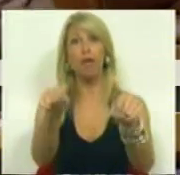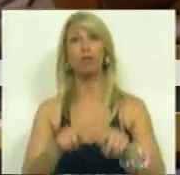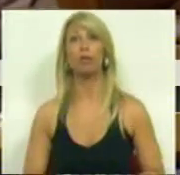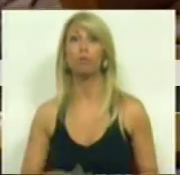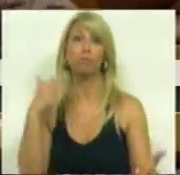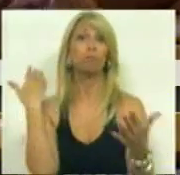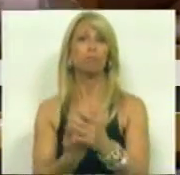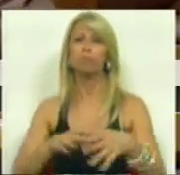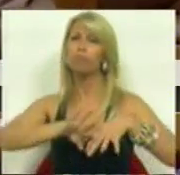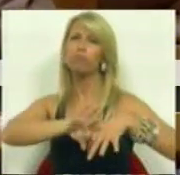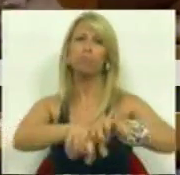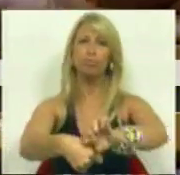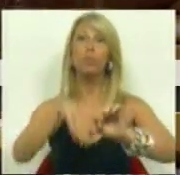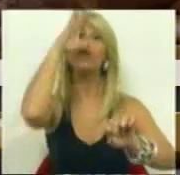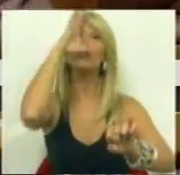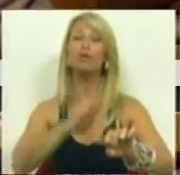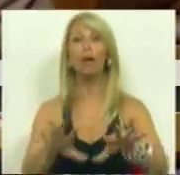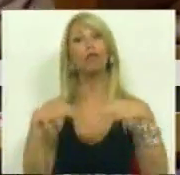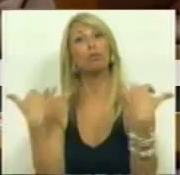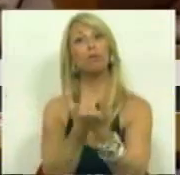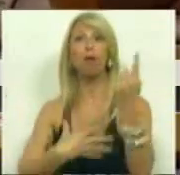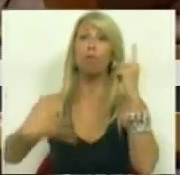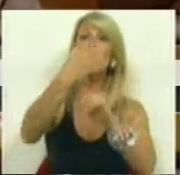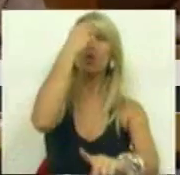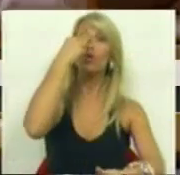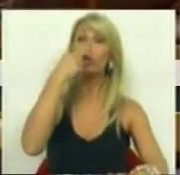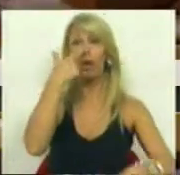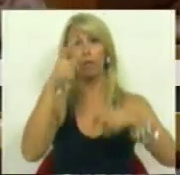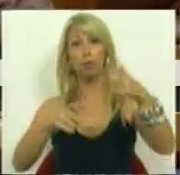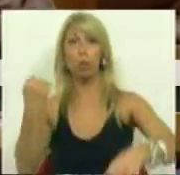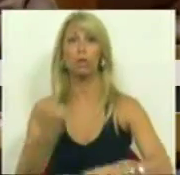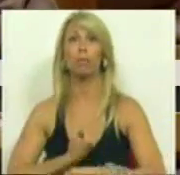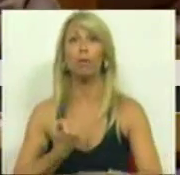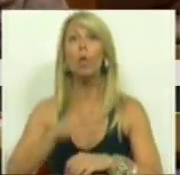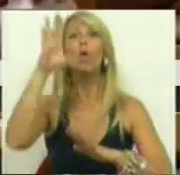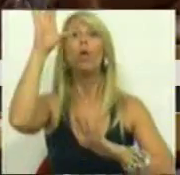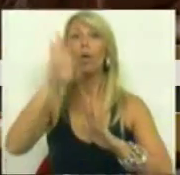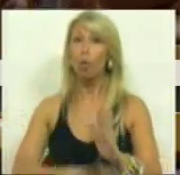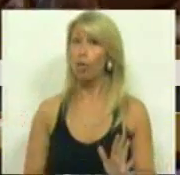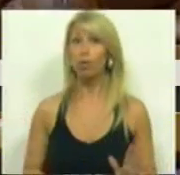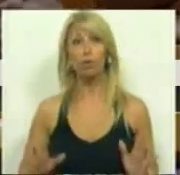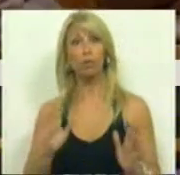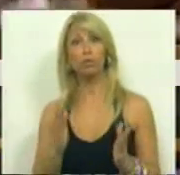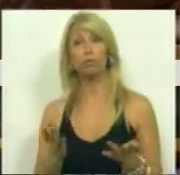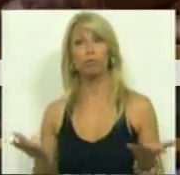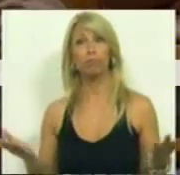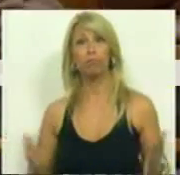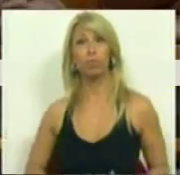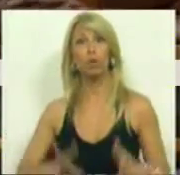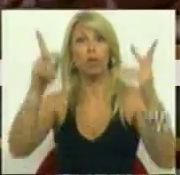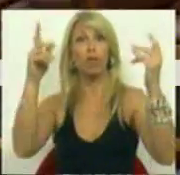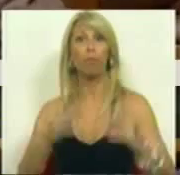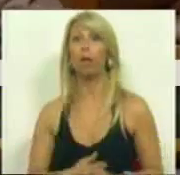vêm demolindo o Estado Social, as conquistas históricas dos trabalhadores, as condições para o desenvolvimento,